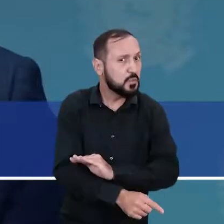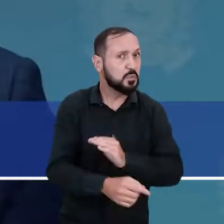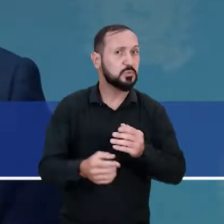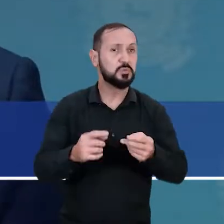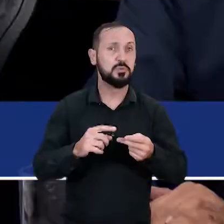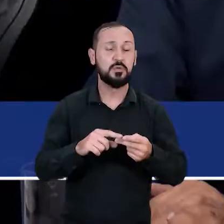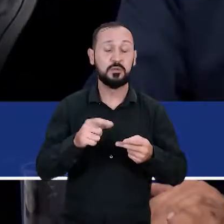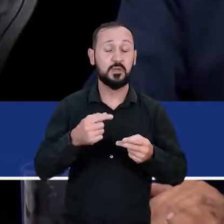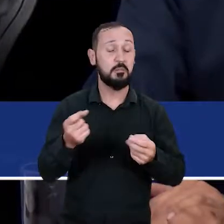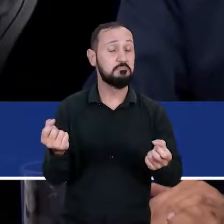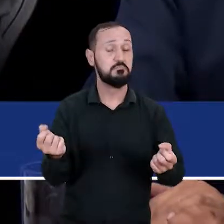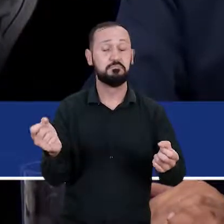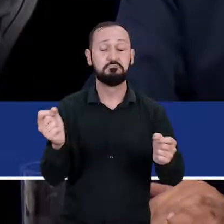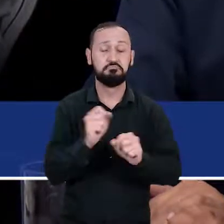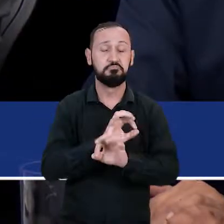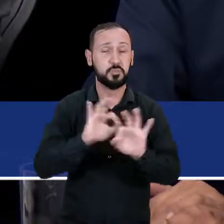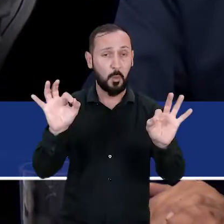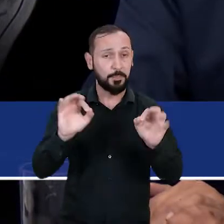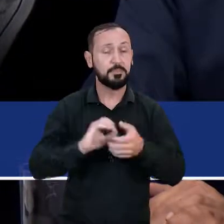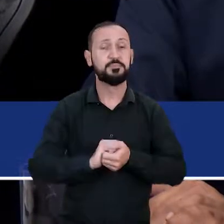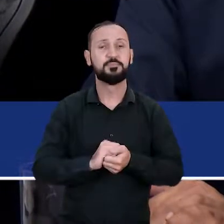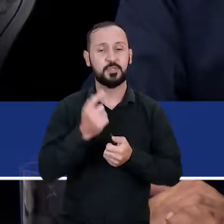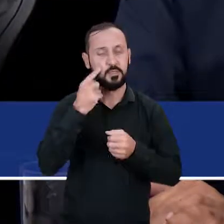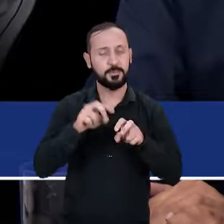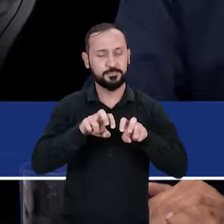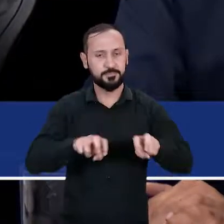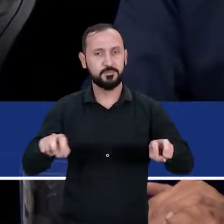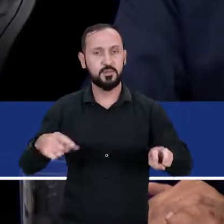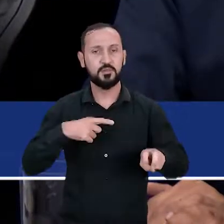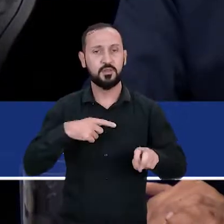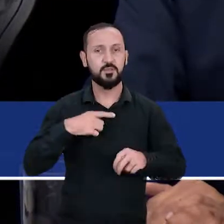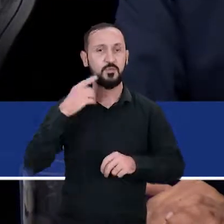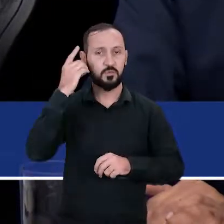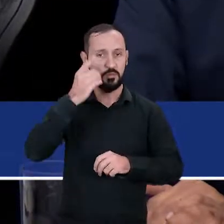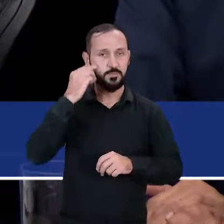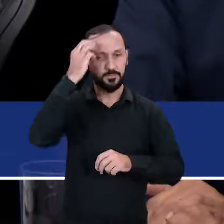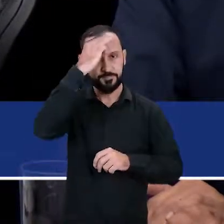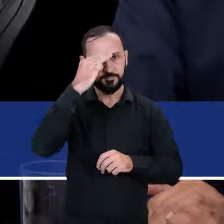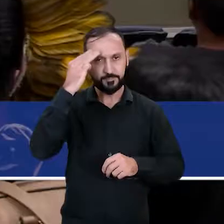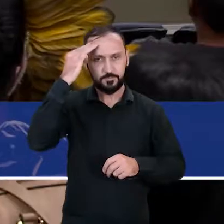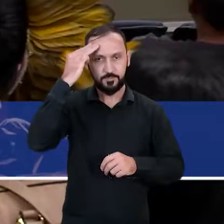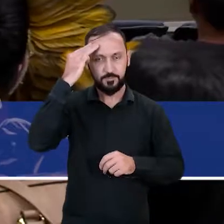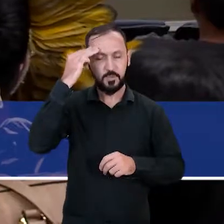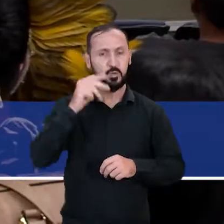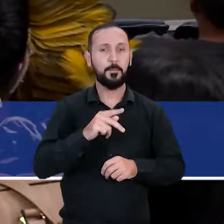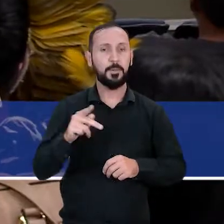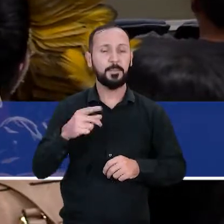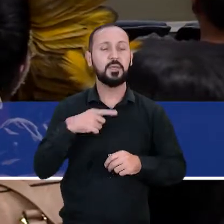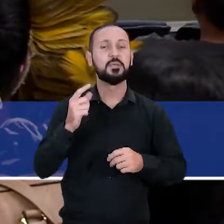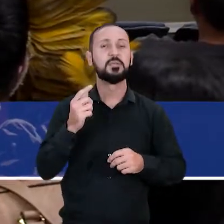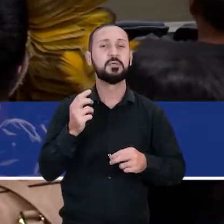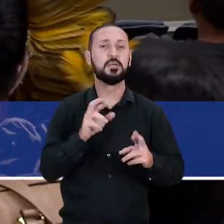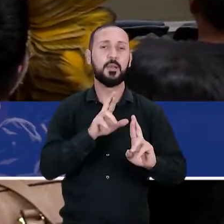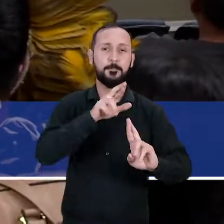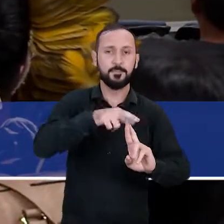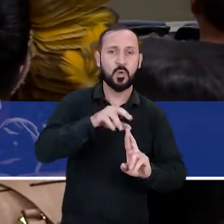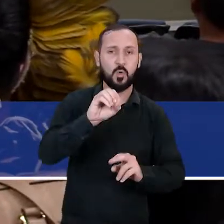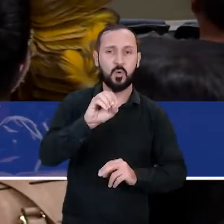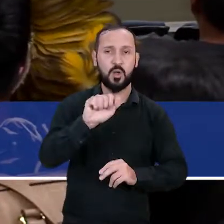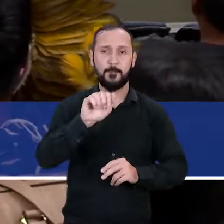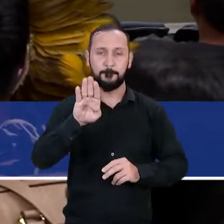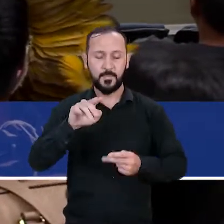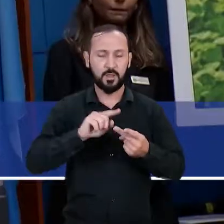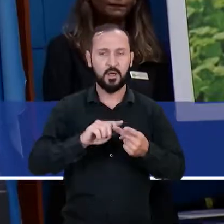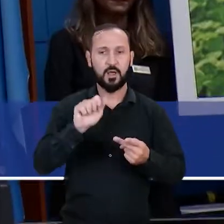uma coisa extraordinária. A mesa de autoridades também contou com o deputado Evander Vindramini, do PP, e representantes da OAB,